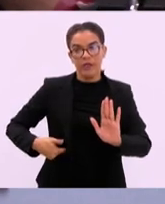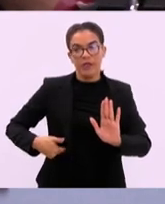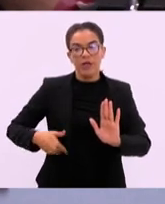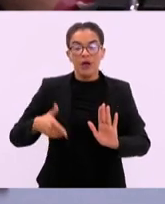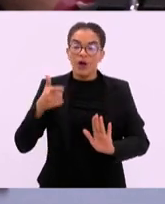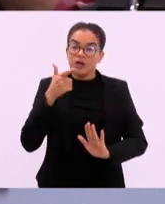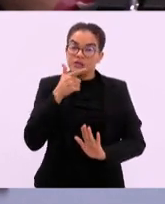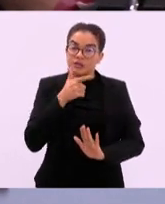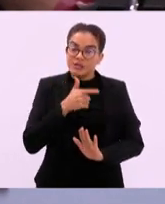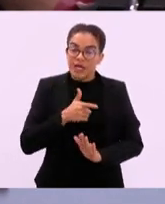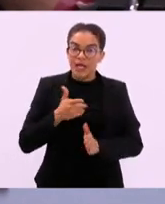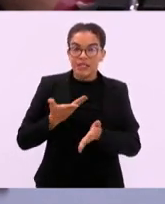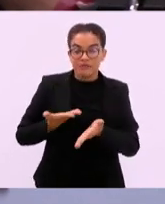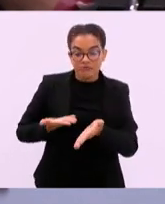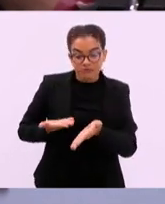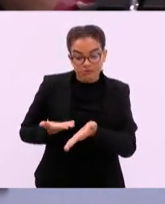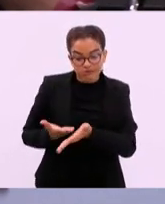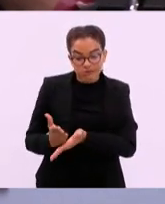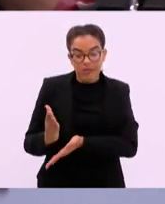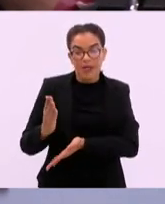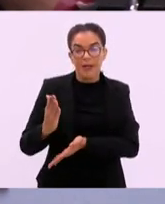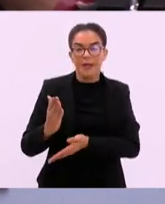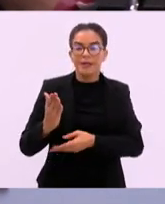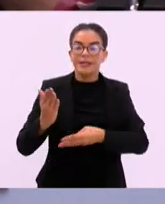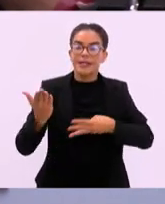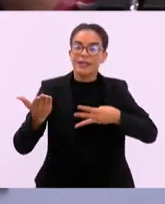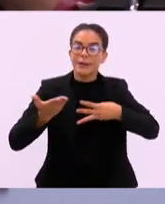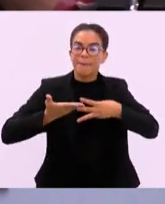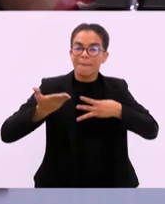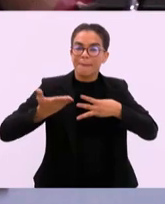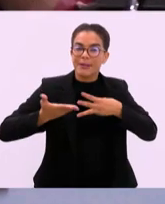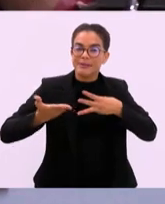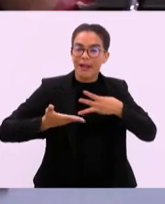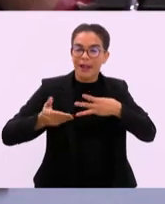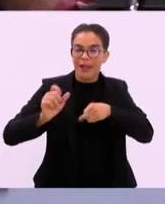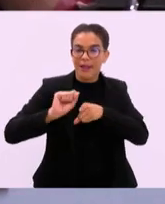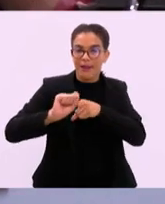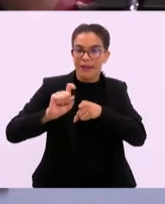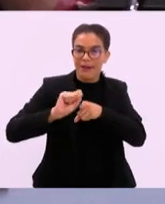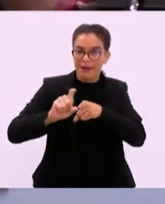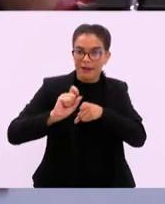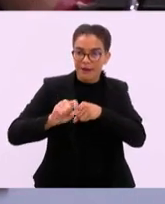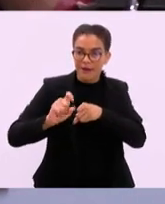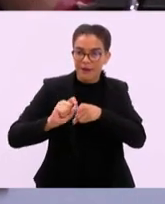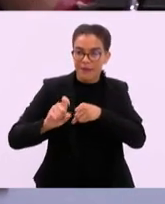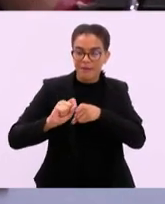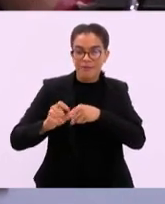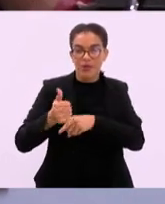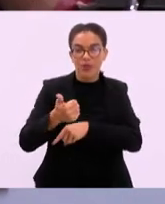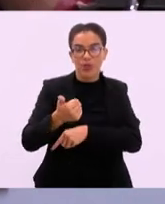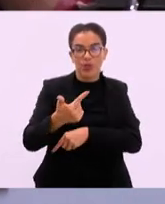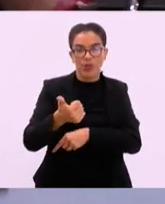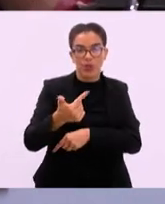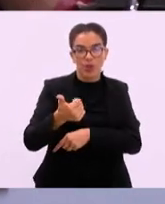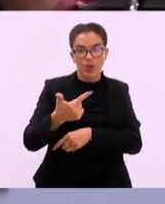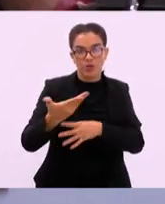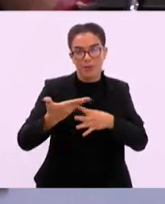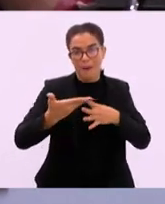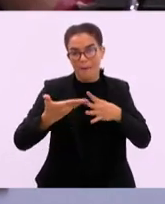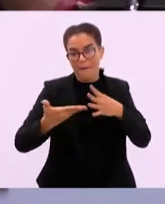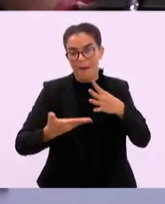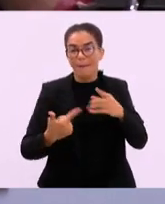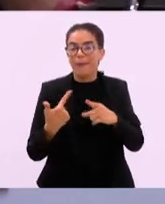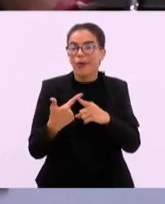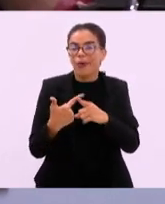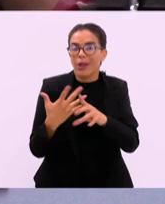sanciona a hipótese de parcelar somente essa dívida em 12 vezes, porque são 3 anos.